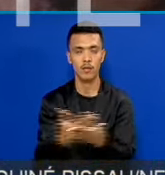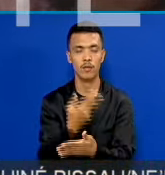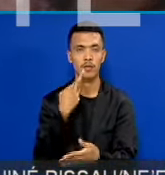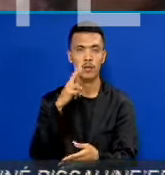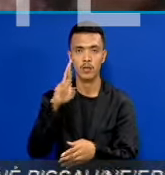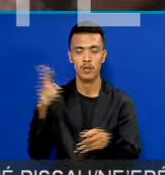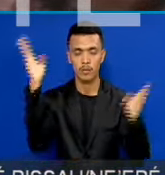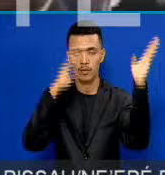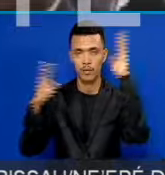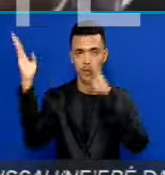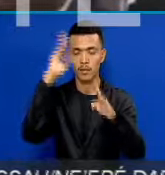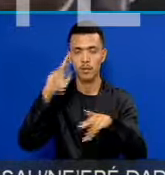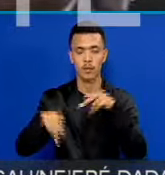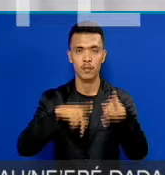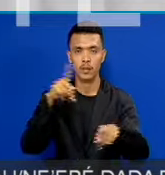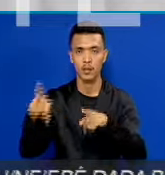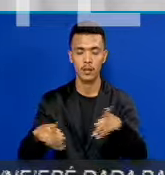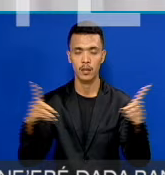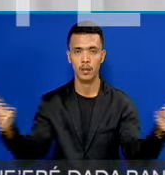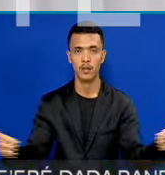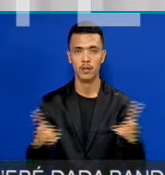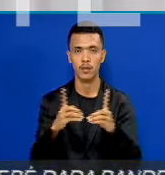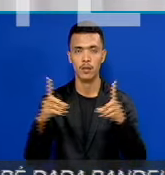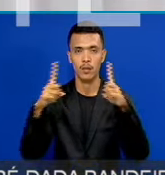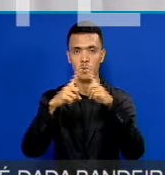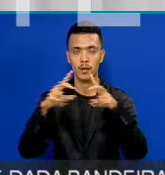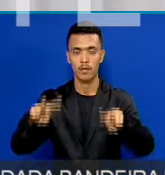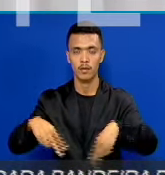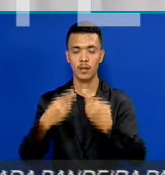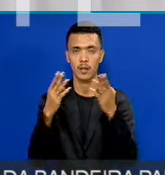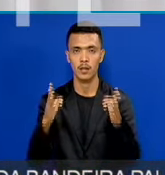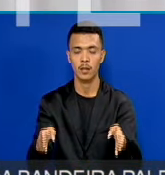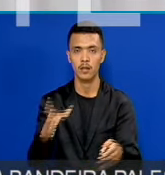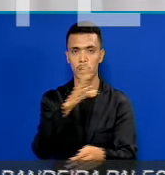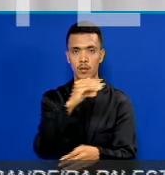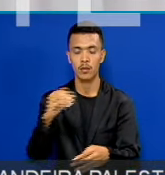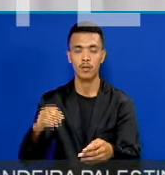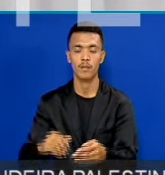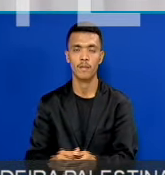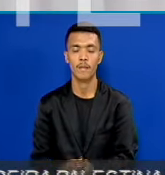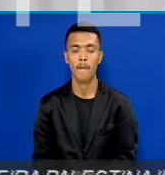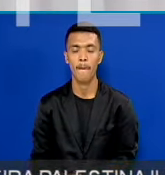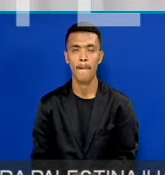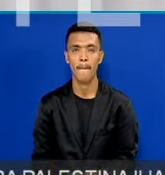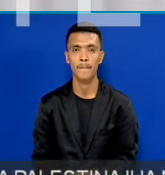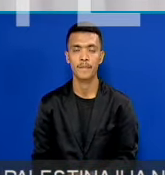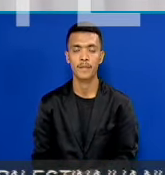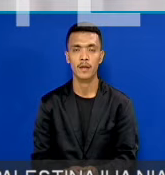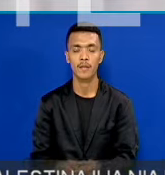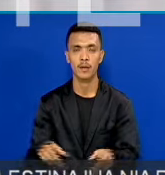na comunidade enfrenta. Para veteranos Sira, para os estabelecimentos Sira, para o